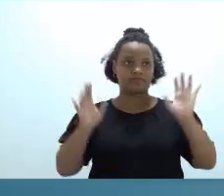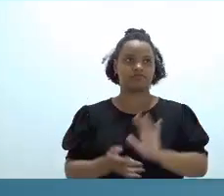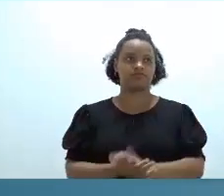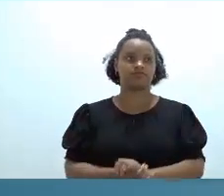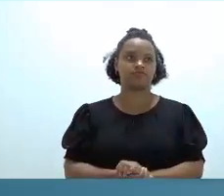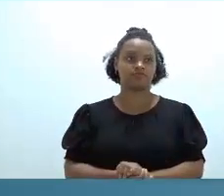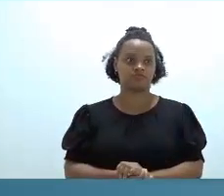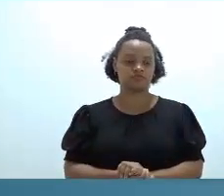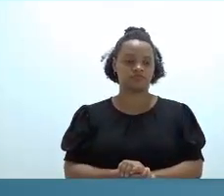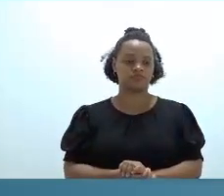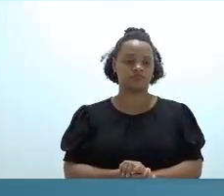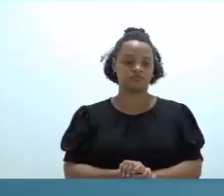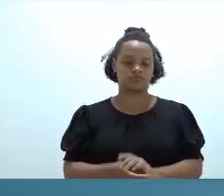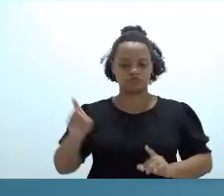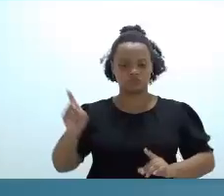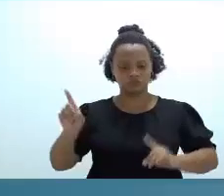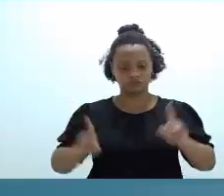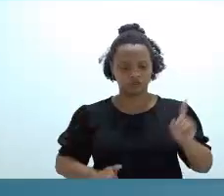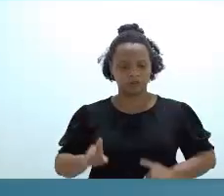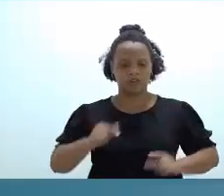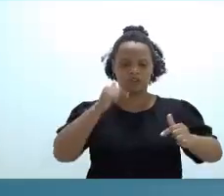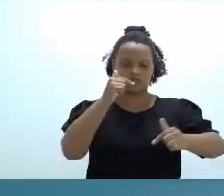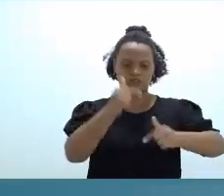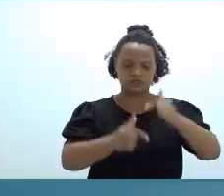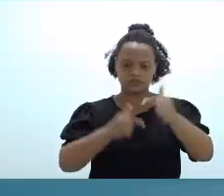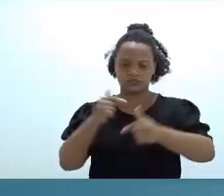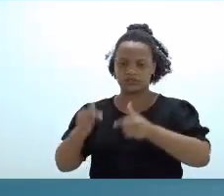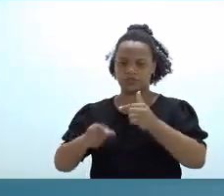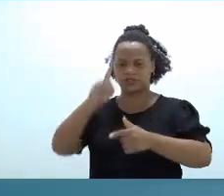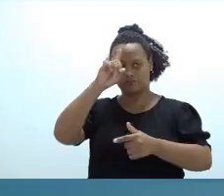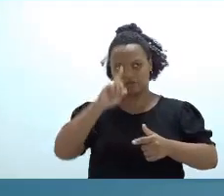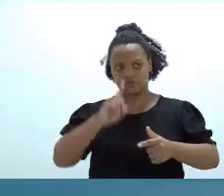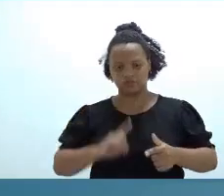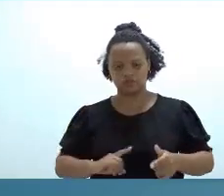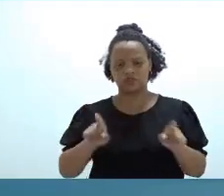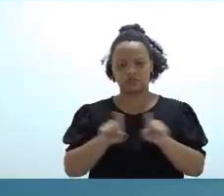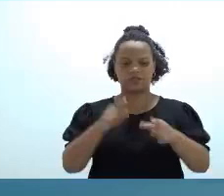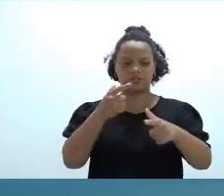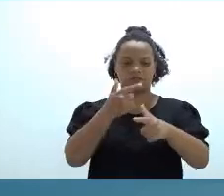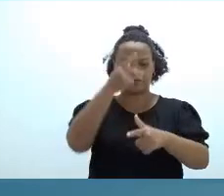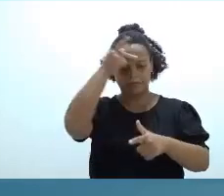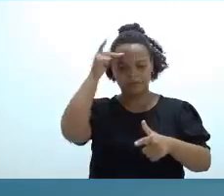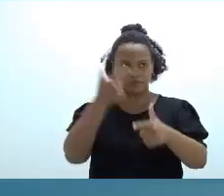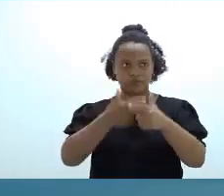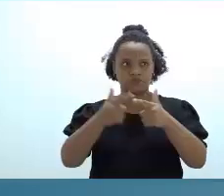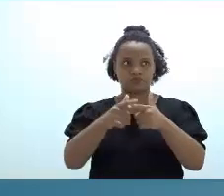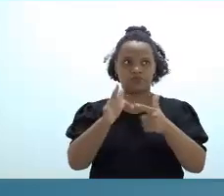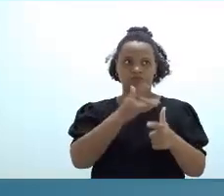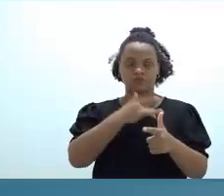pessoas que têm problemas de saúde.